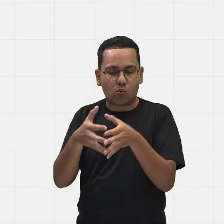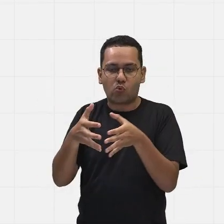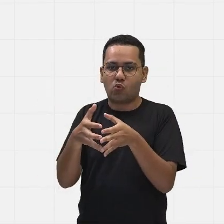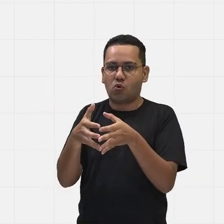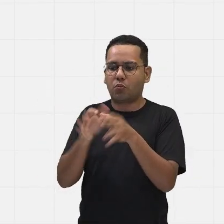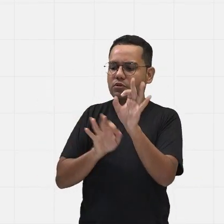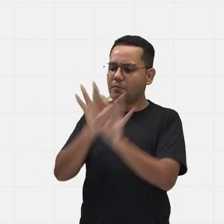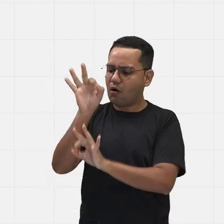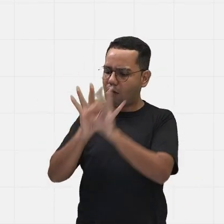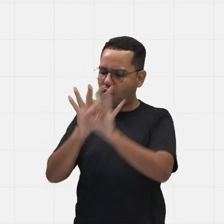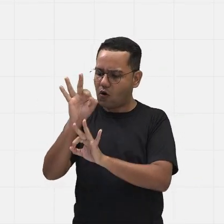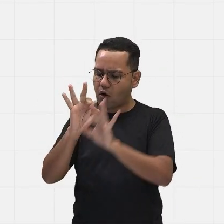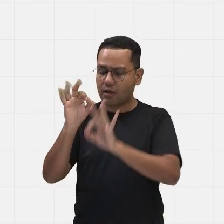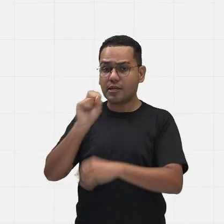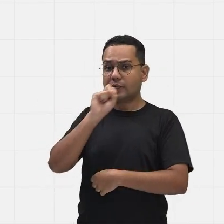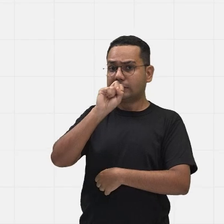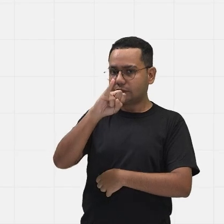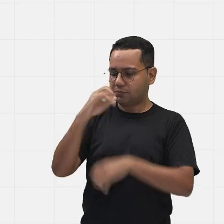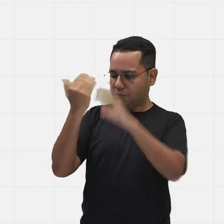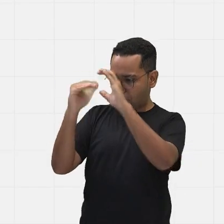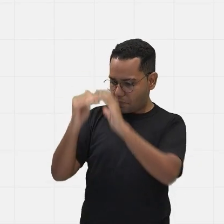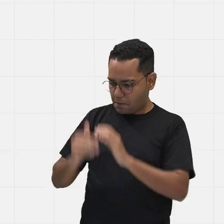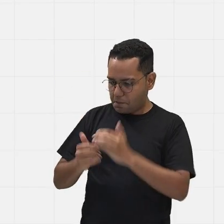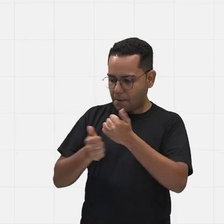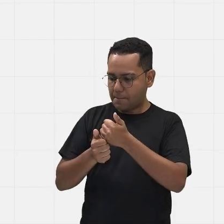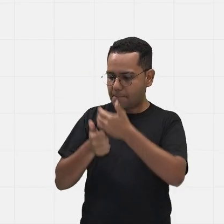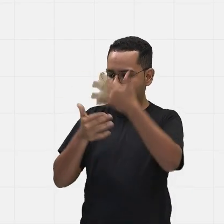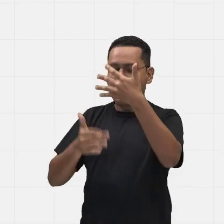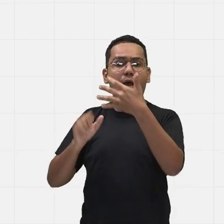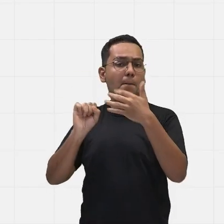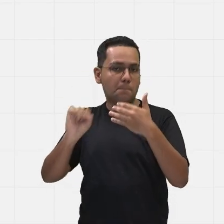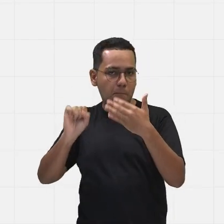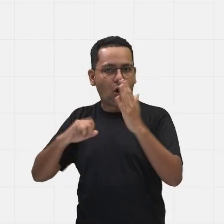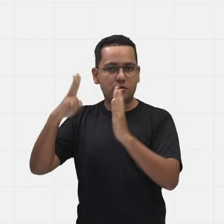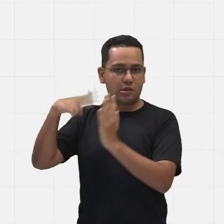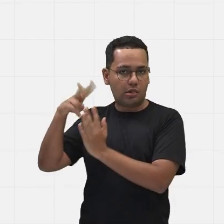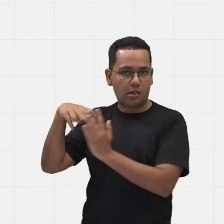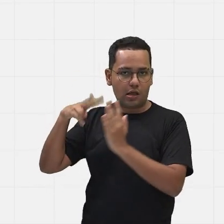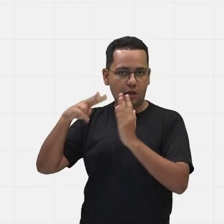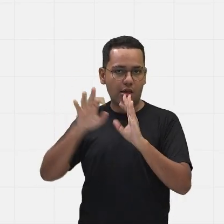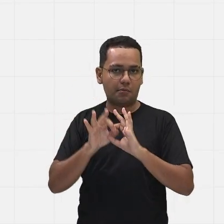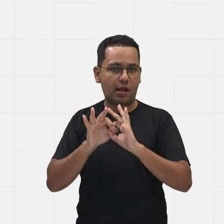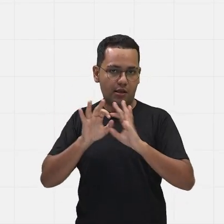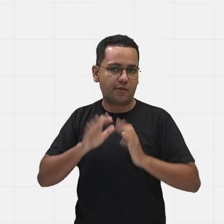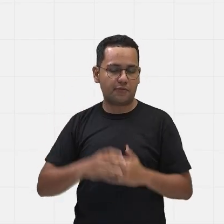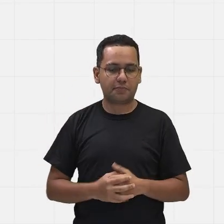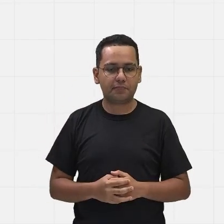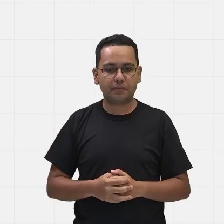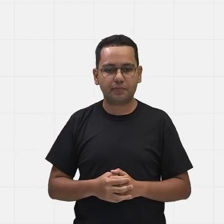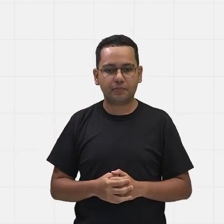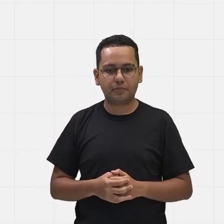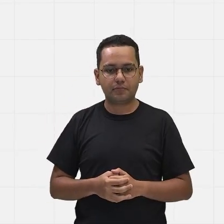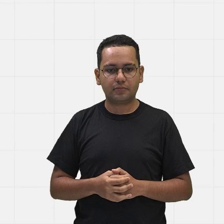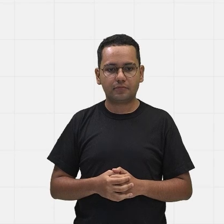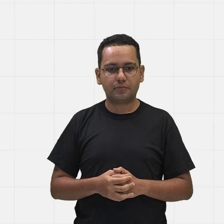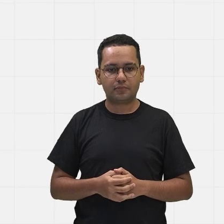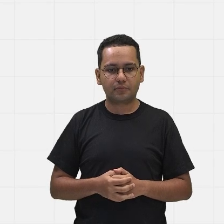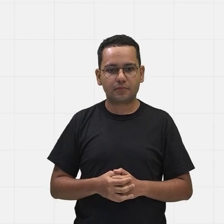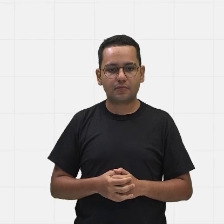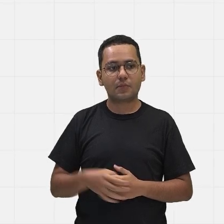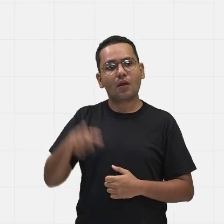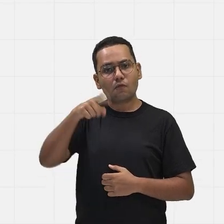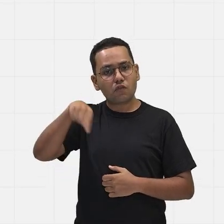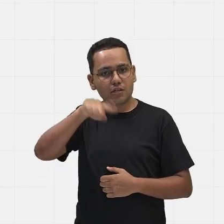as mensagens postadas, elas são vistas aqui no estúdio. E aí a gente ressalta o uso das mensagens, né, paralelas, que